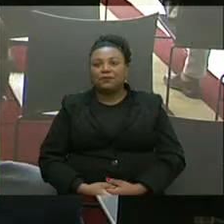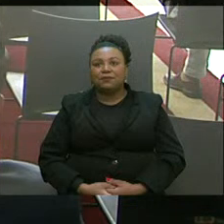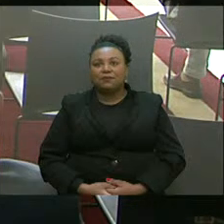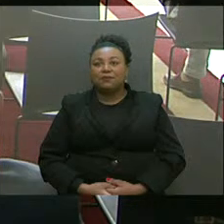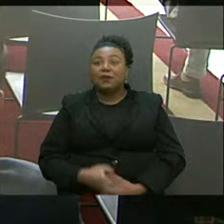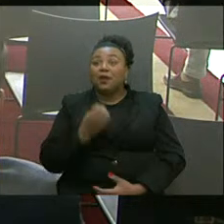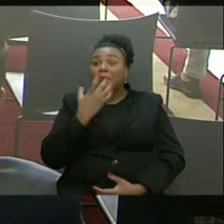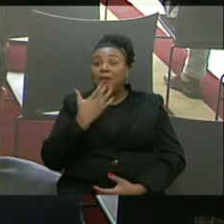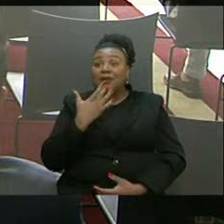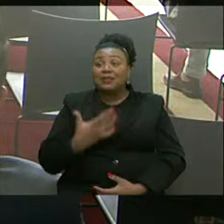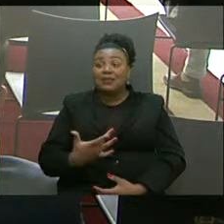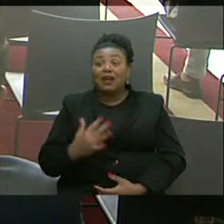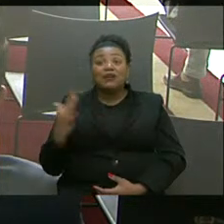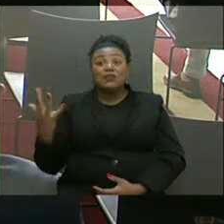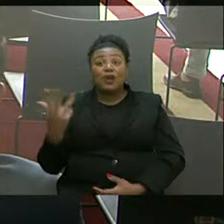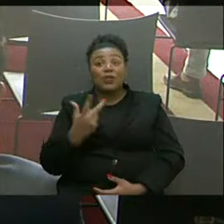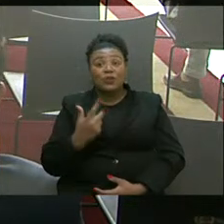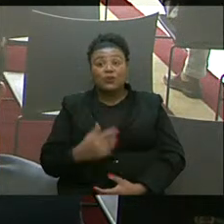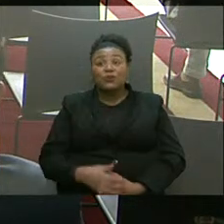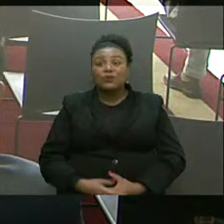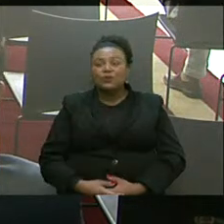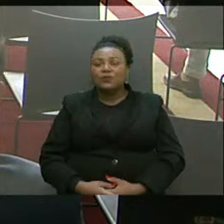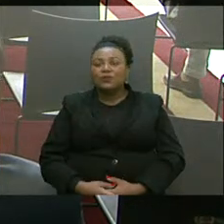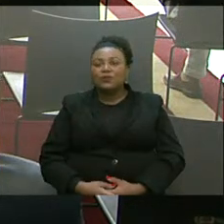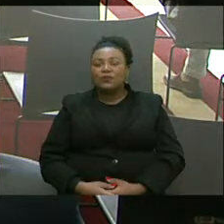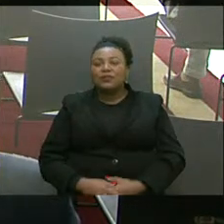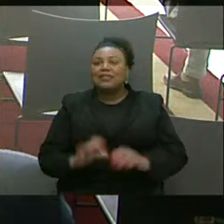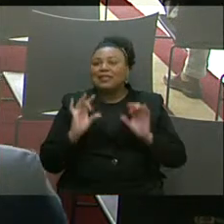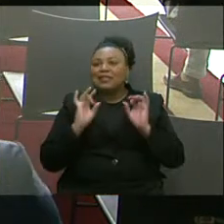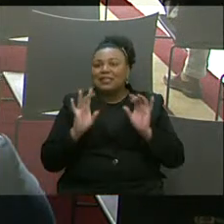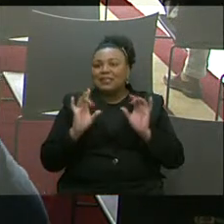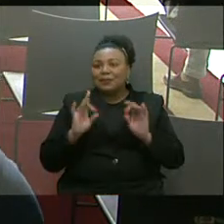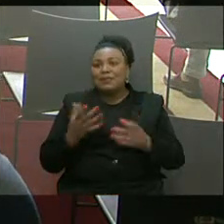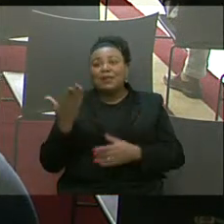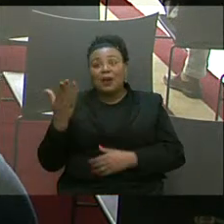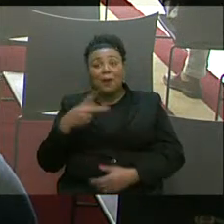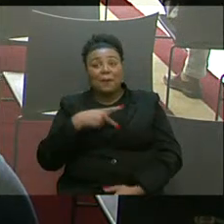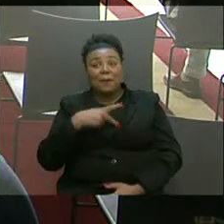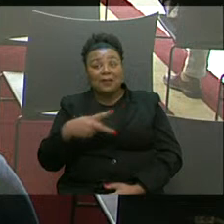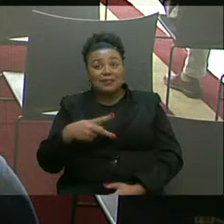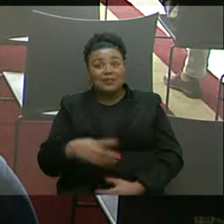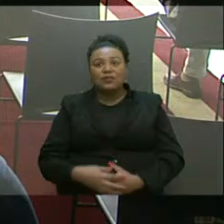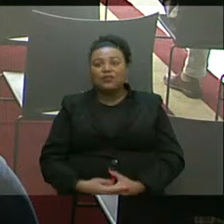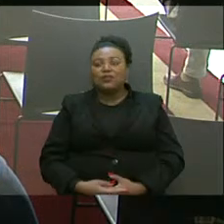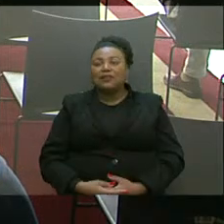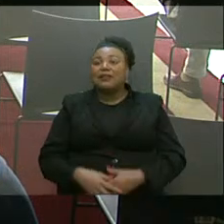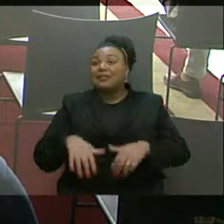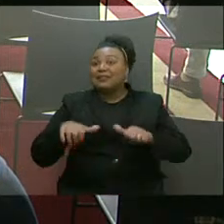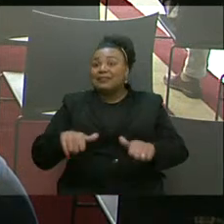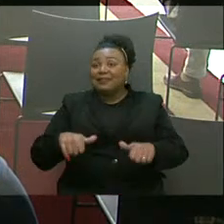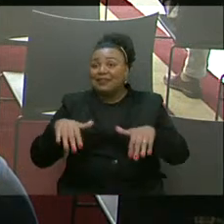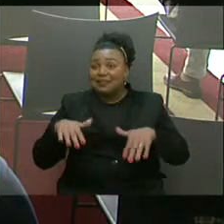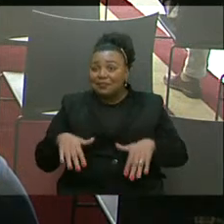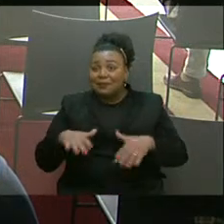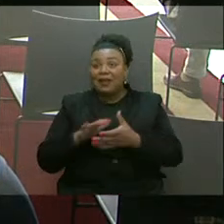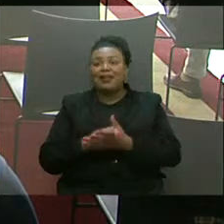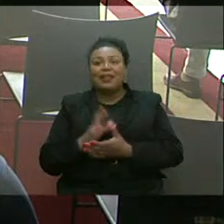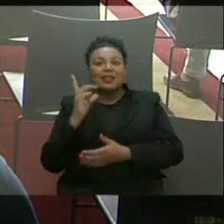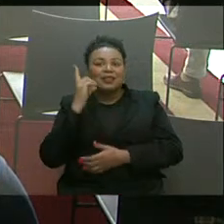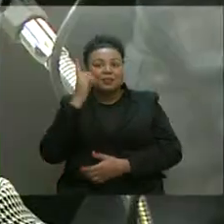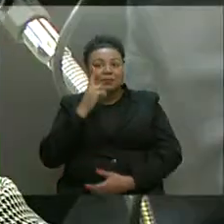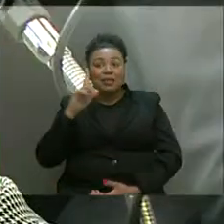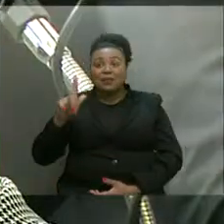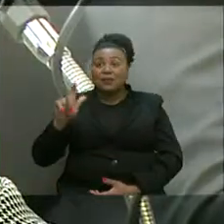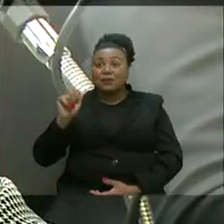Boa tarde a todos, em especial ao presidente da Assembleia Legislativa,